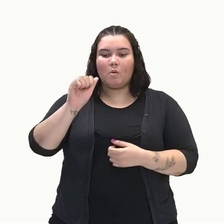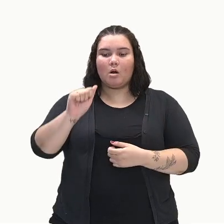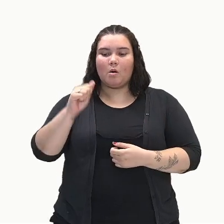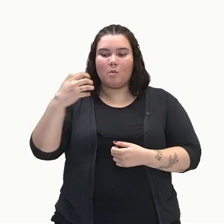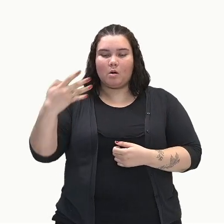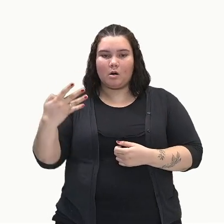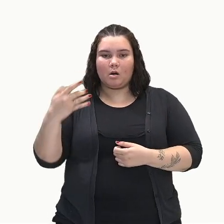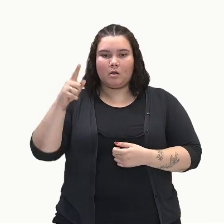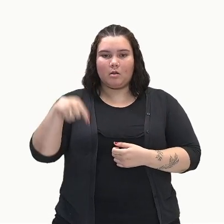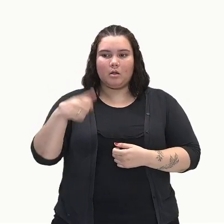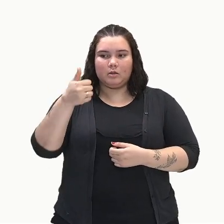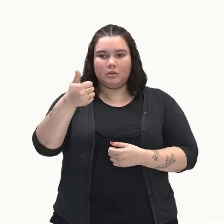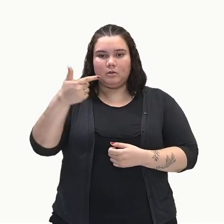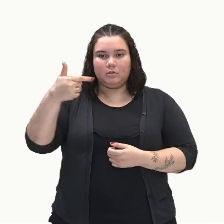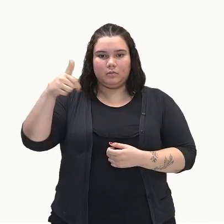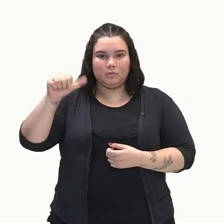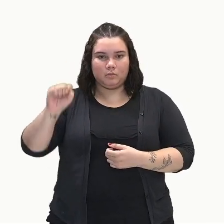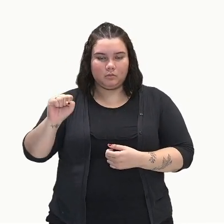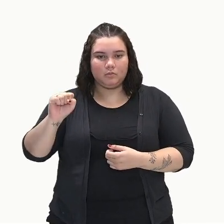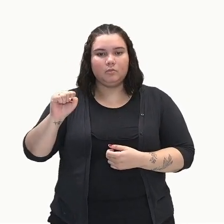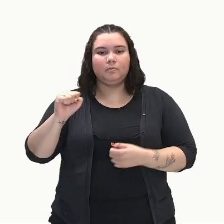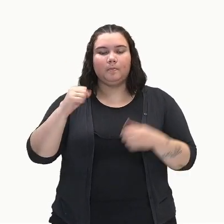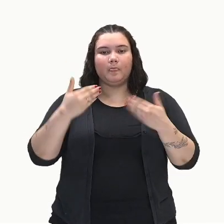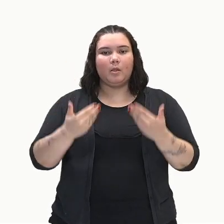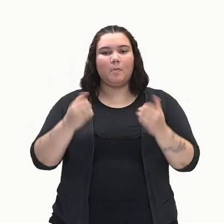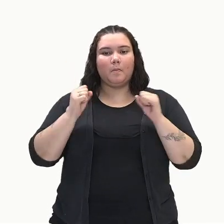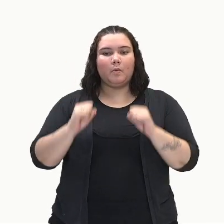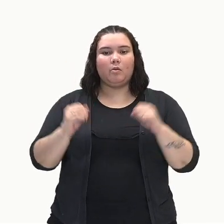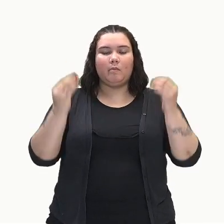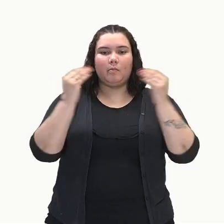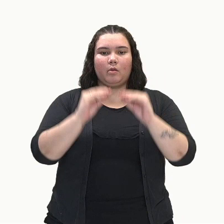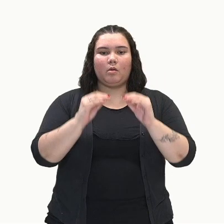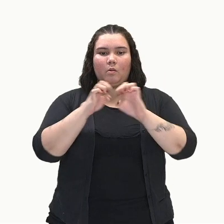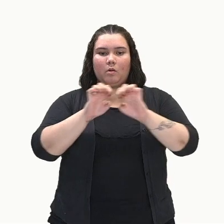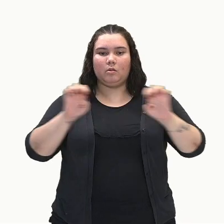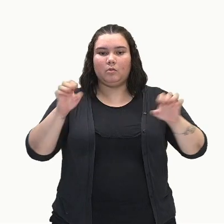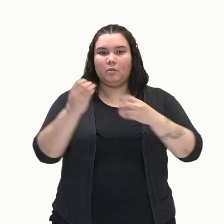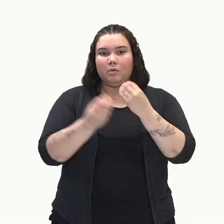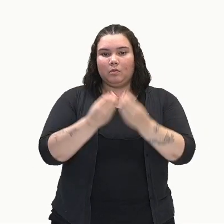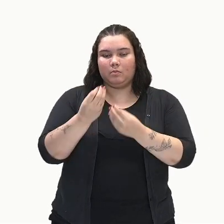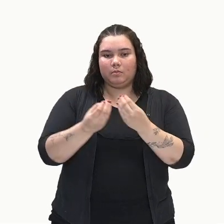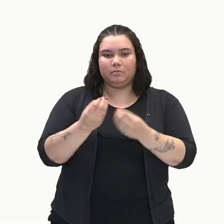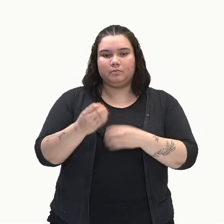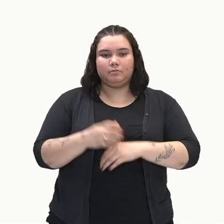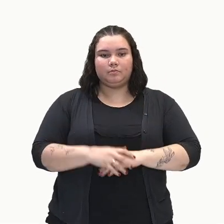vale 128, então eu posso reescrever essa equação da seguinte forma. Ó.